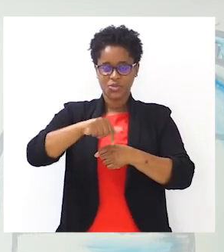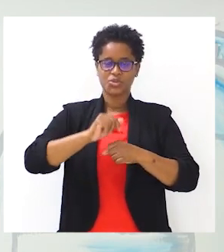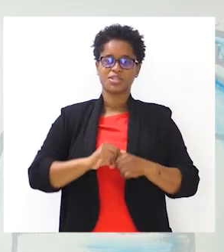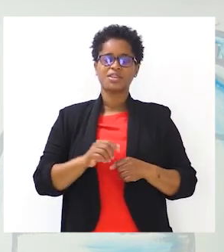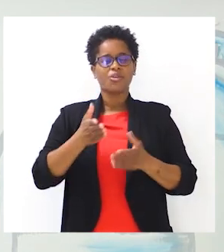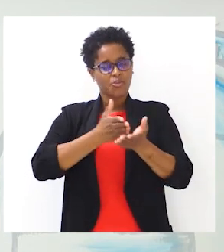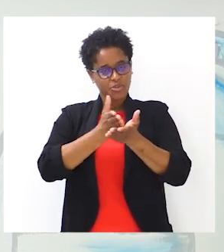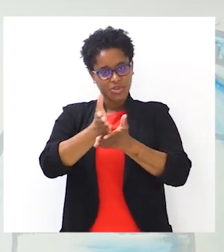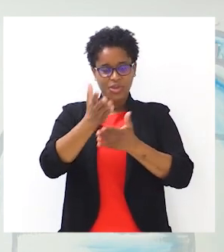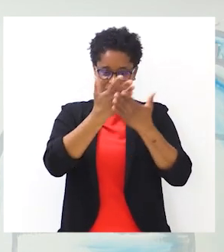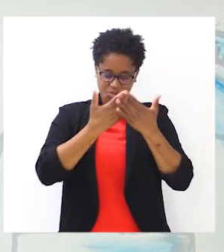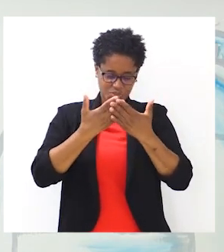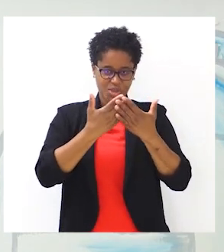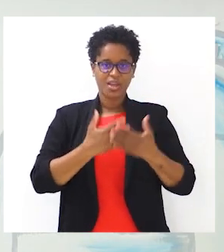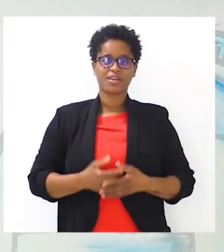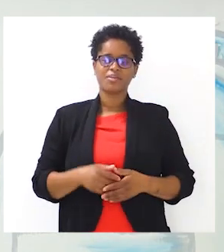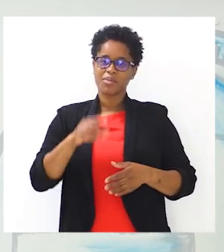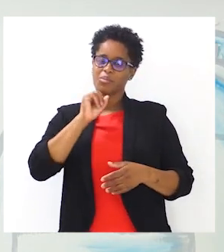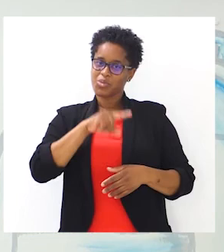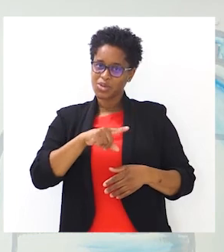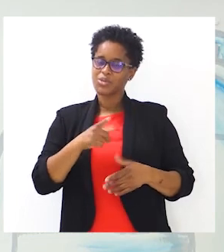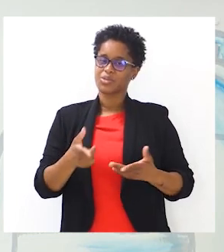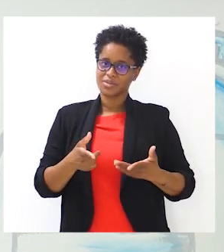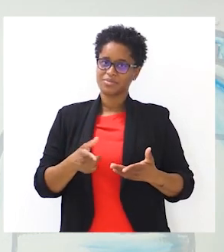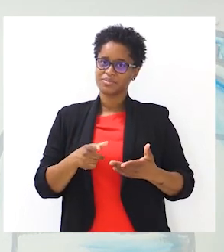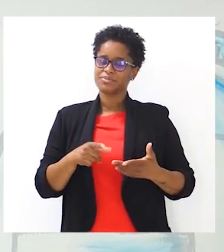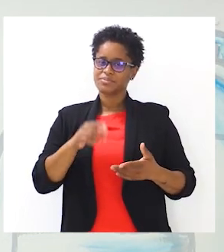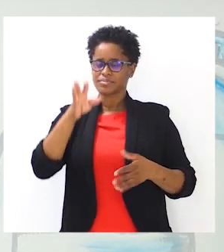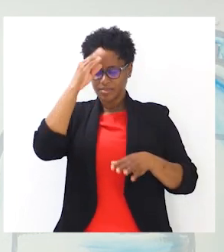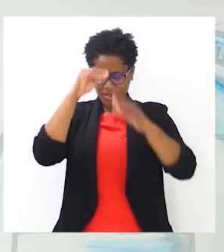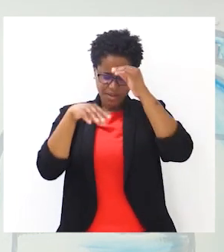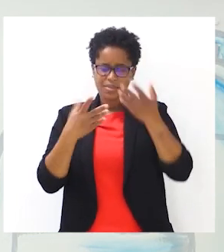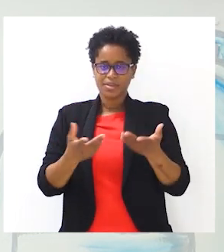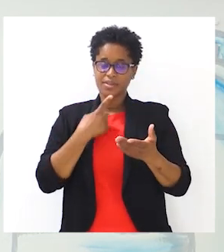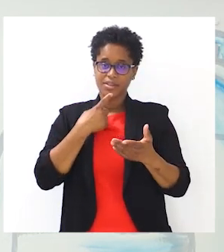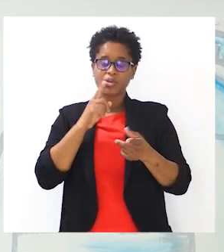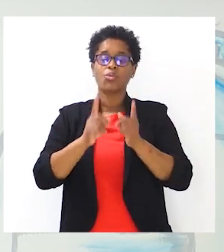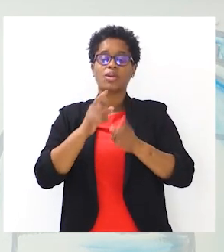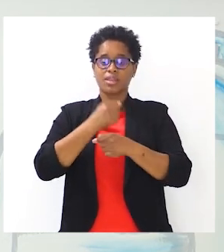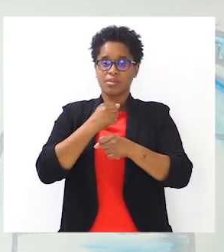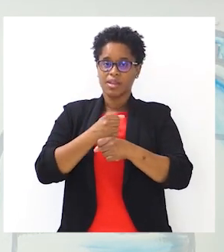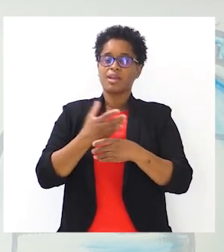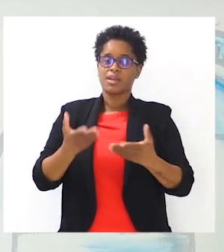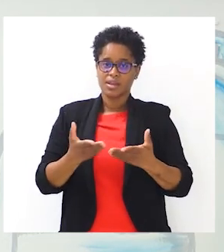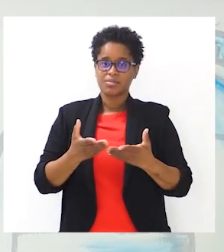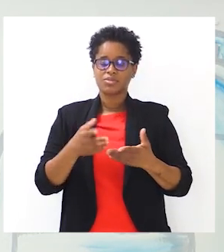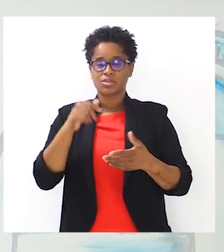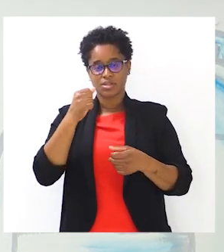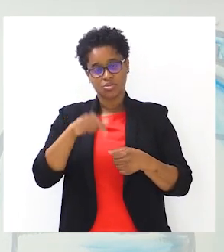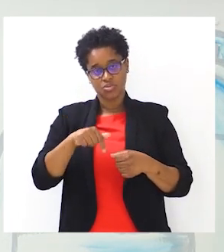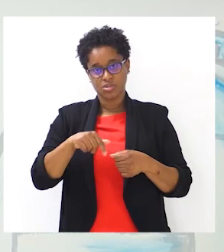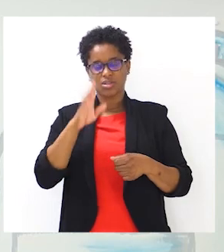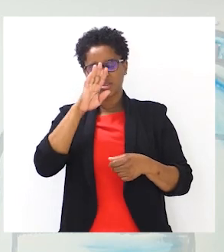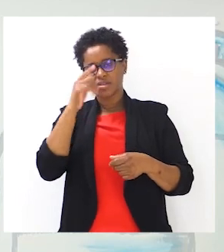Portanto, continuem a estudar para poderem consolidar aquilo que vimos hoje. Se sentirem quaisquer